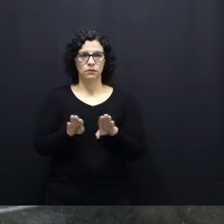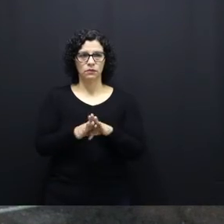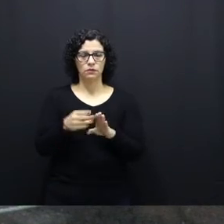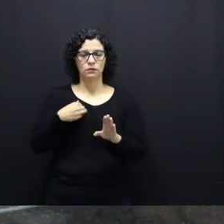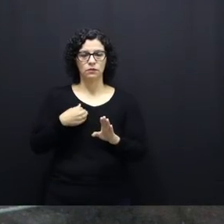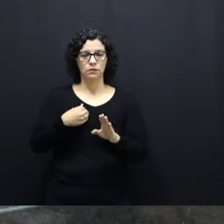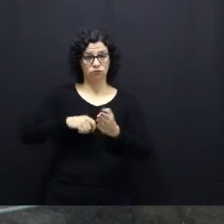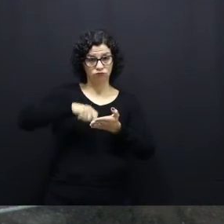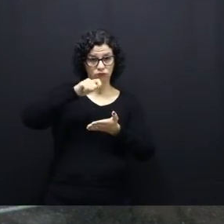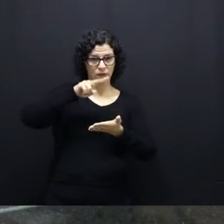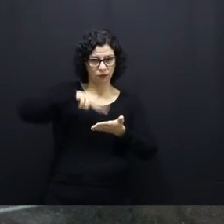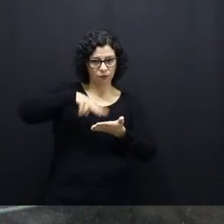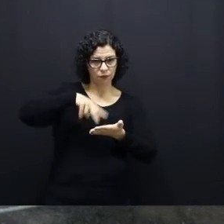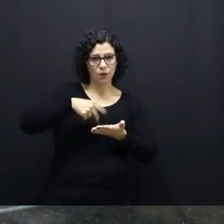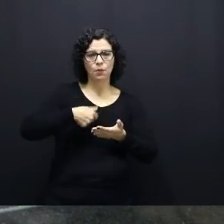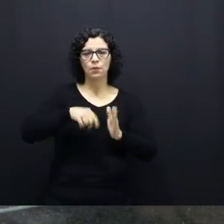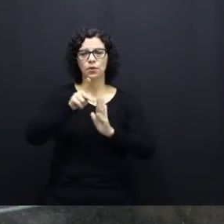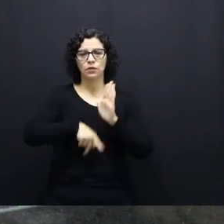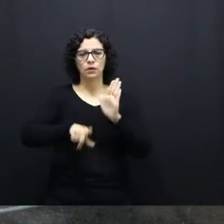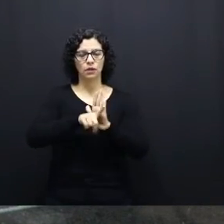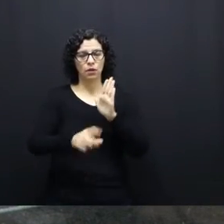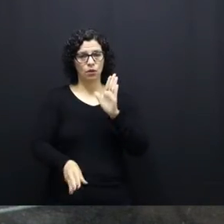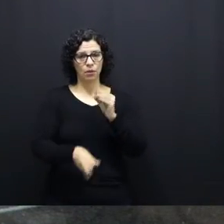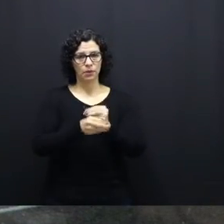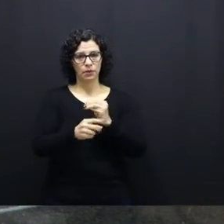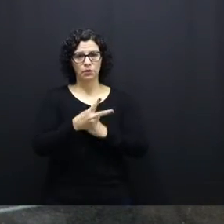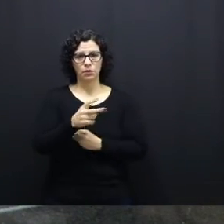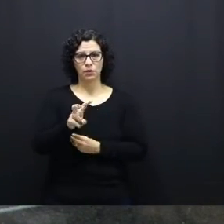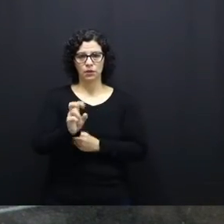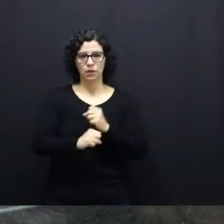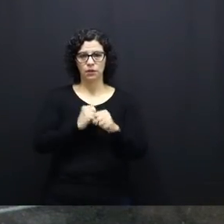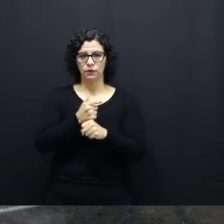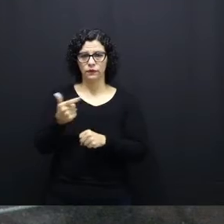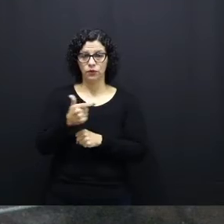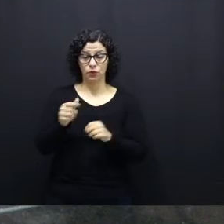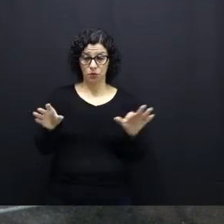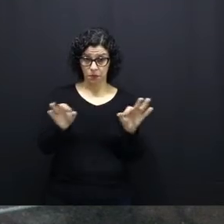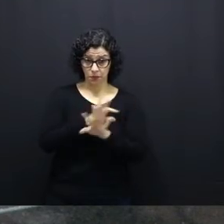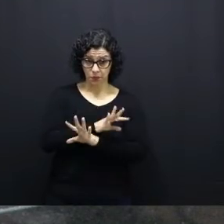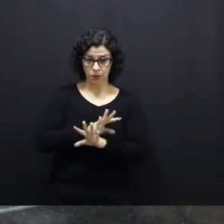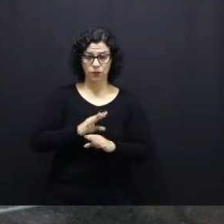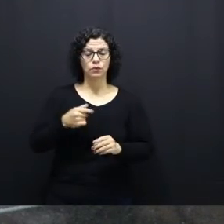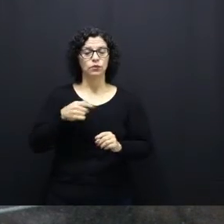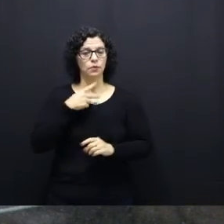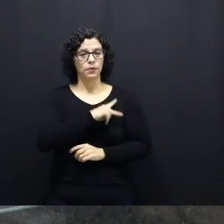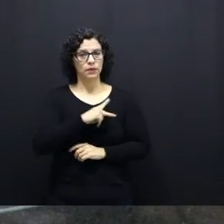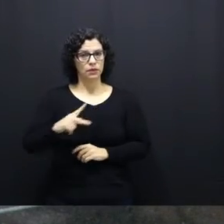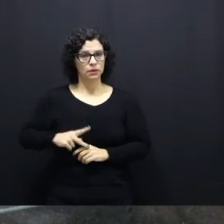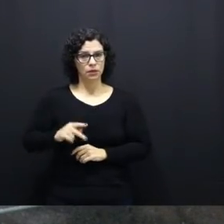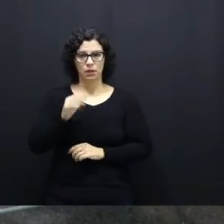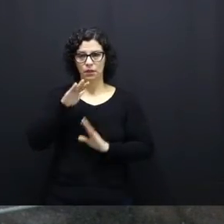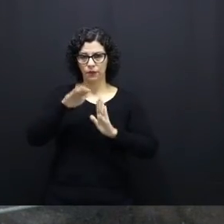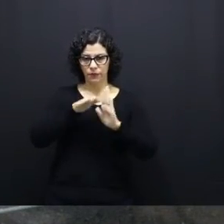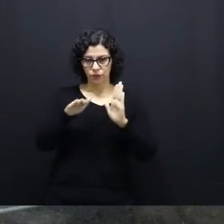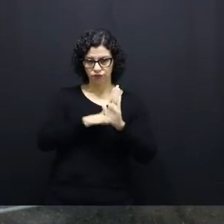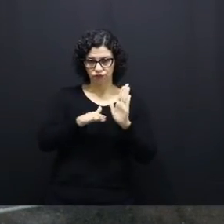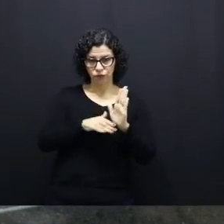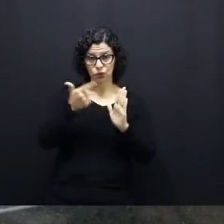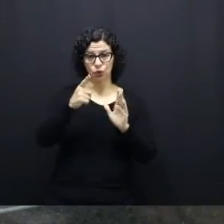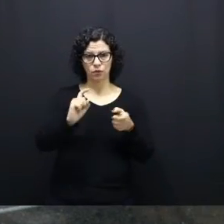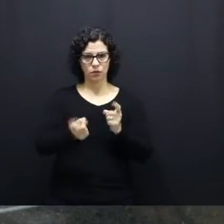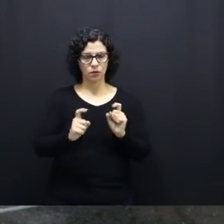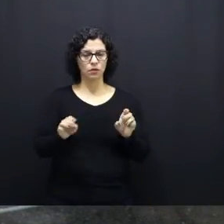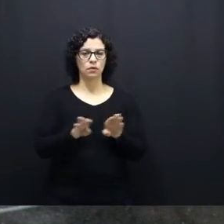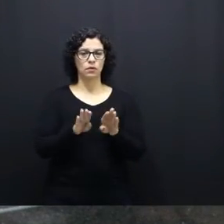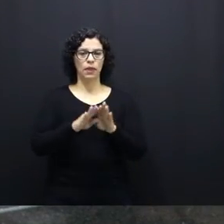solicitado doces ao projeto de lei complementar nº 150/2015 dois em seguida o senhor presidente anunciou ordem do dia da próxima sessão